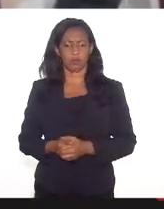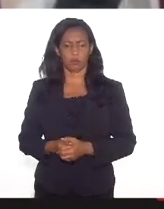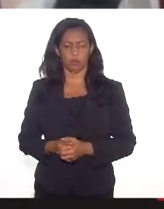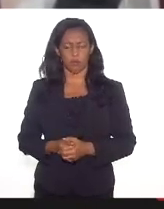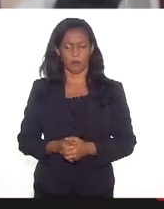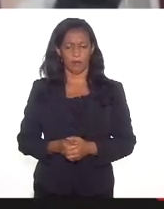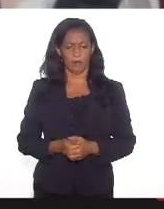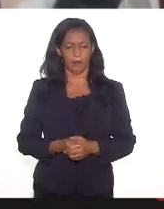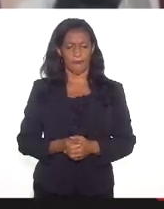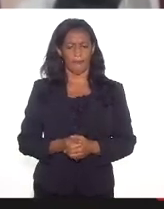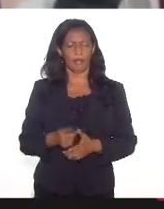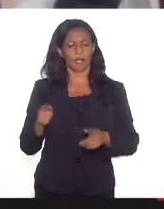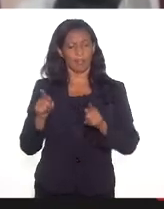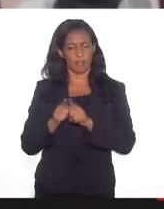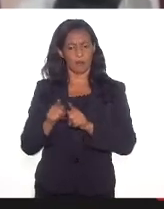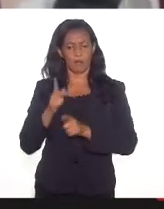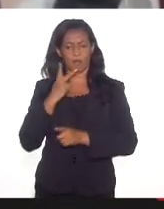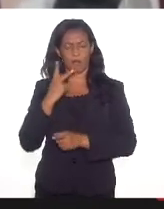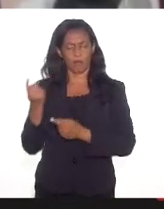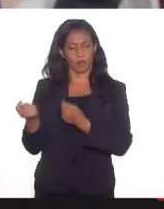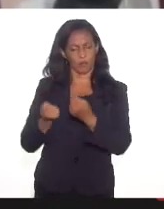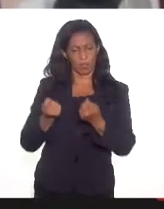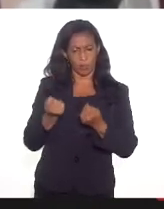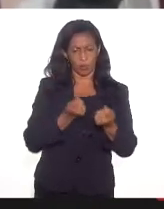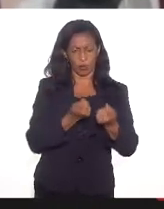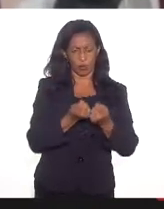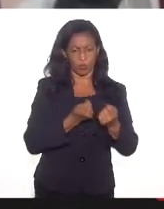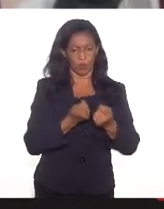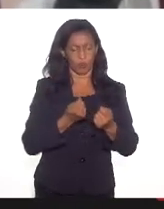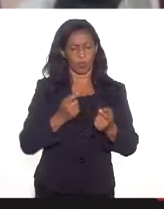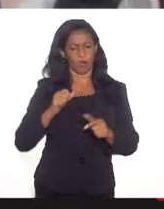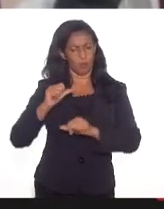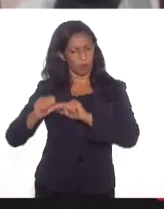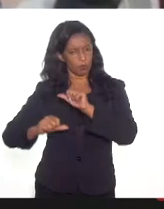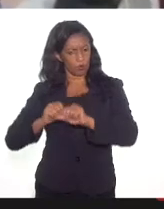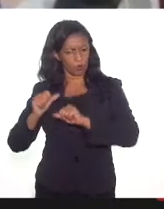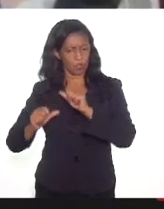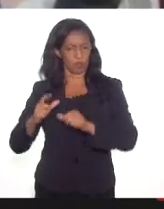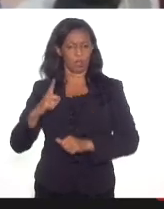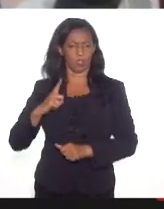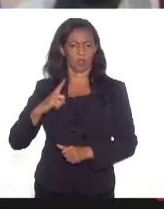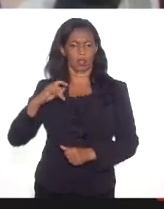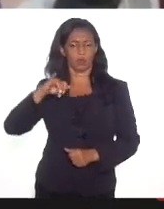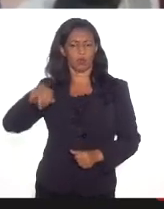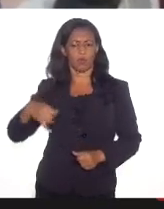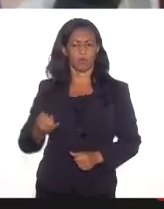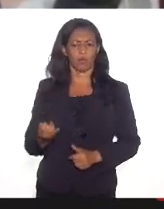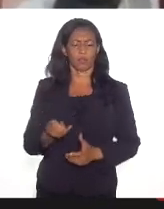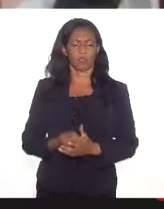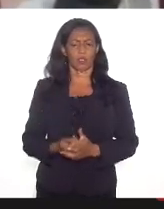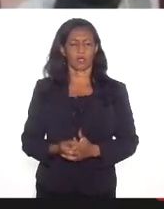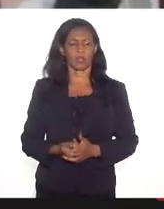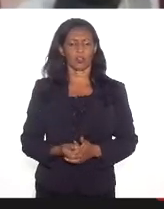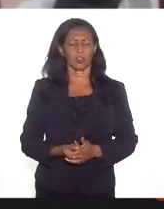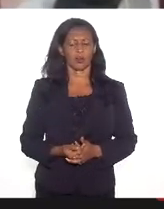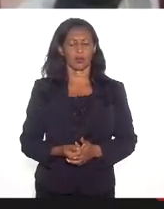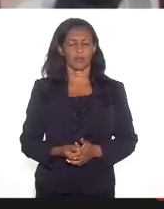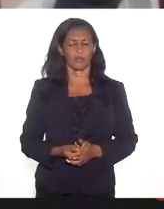homem de economia é que teremos uma vantagem então para aquele